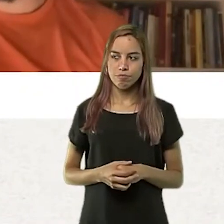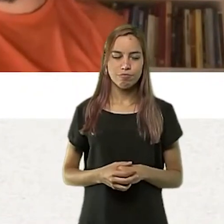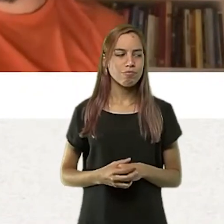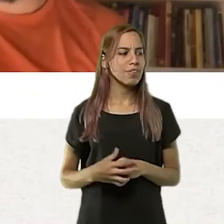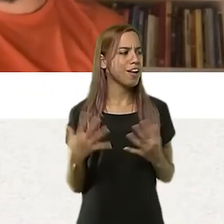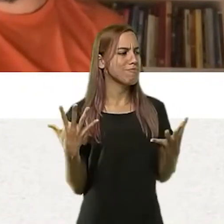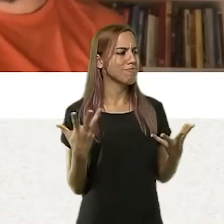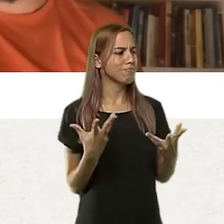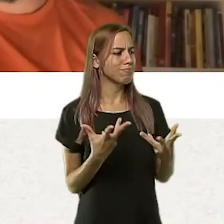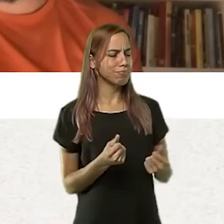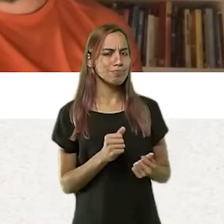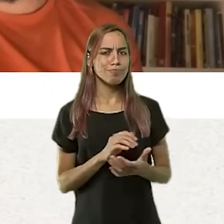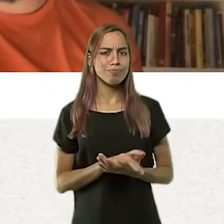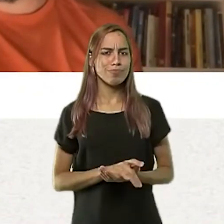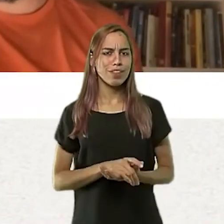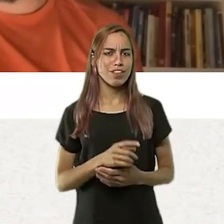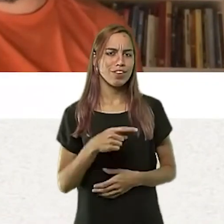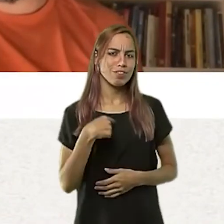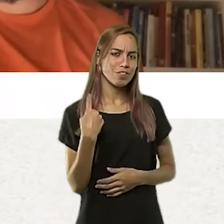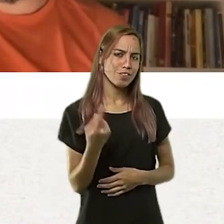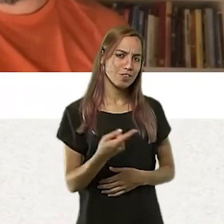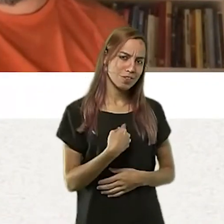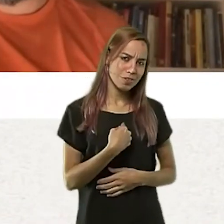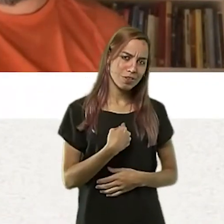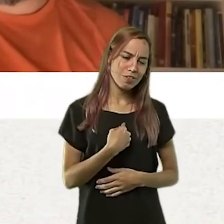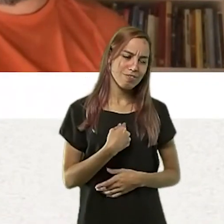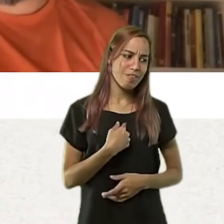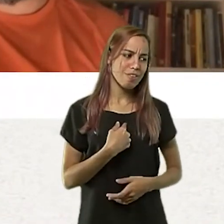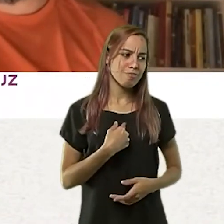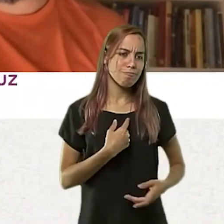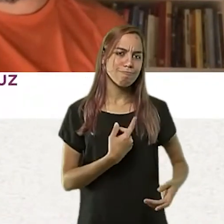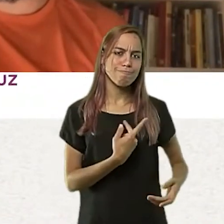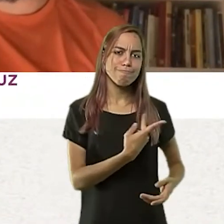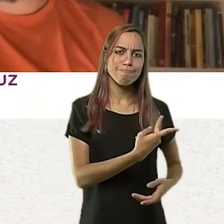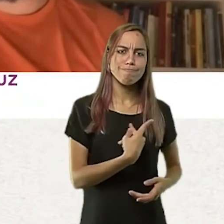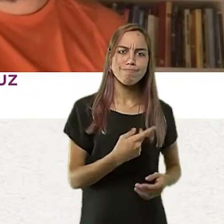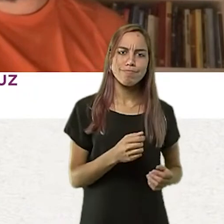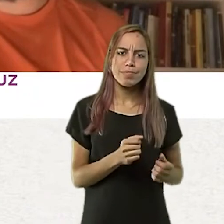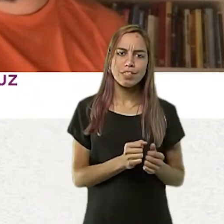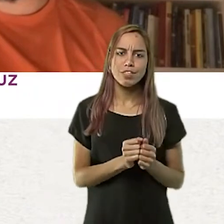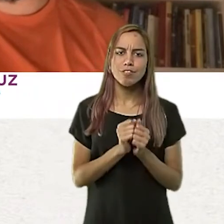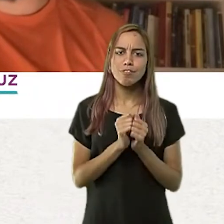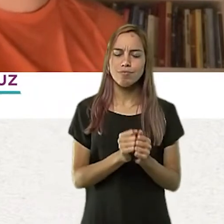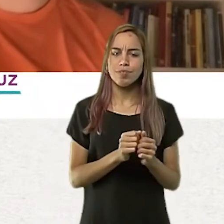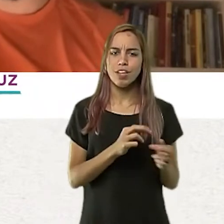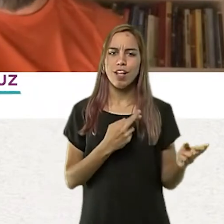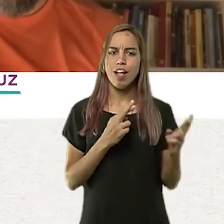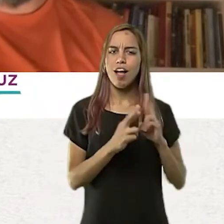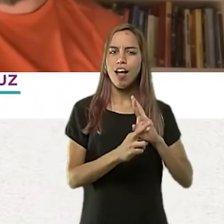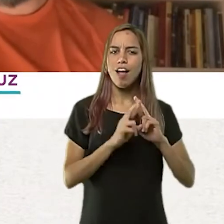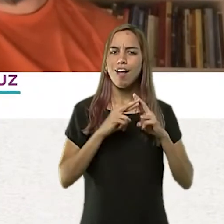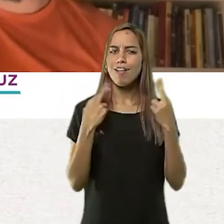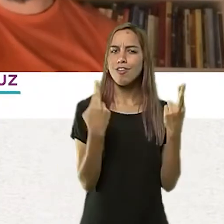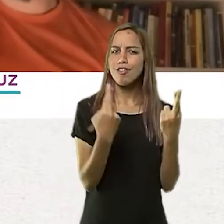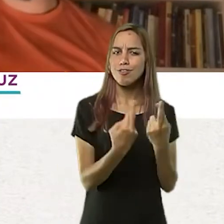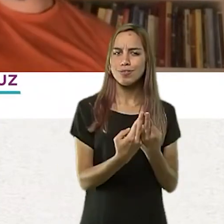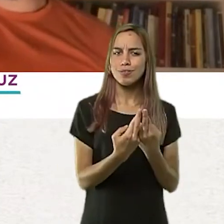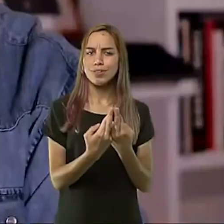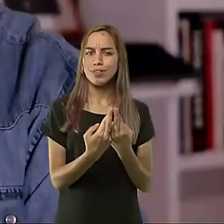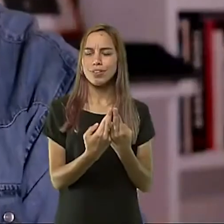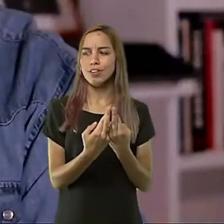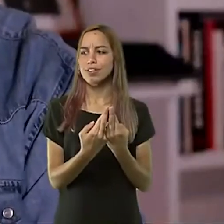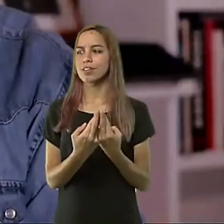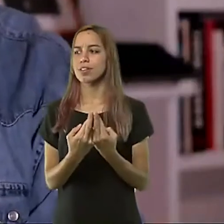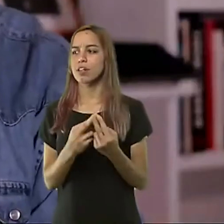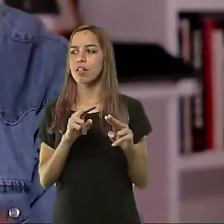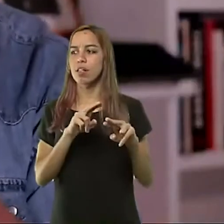Maravilhoso, olha, nós estivemos aqui reunidos em função também de outras coisas todas, mas do livro